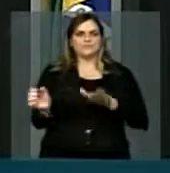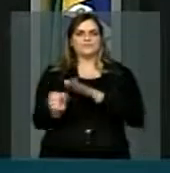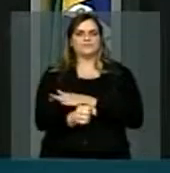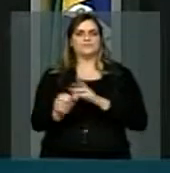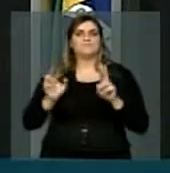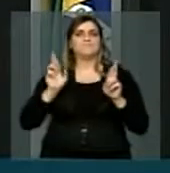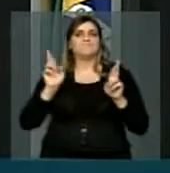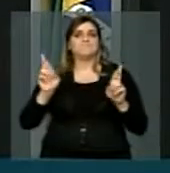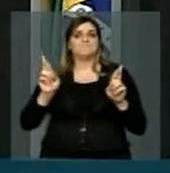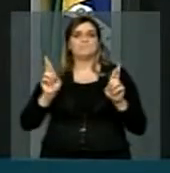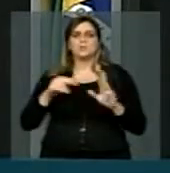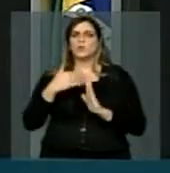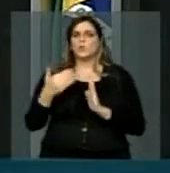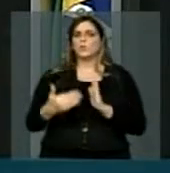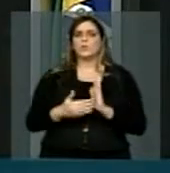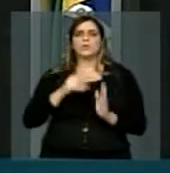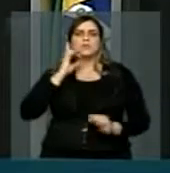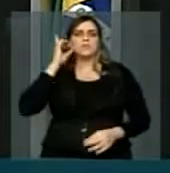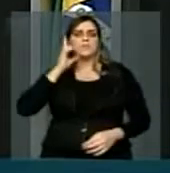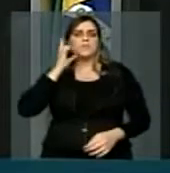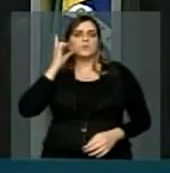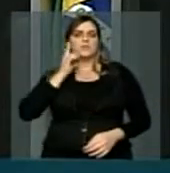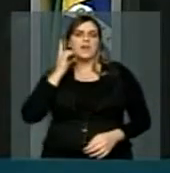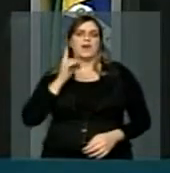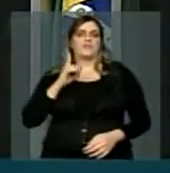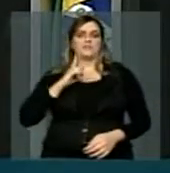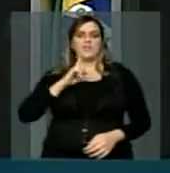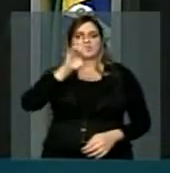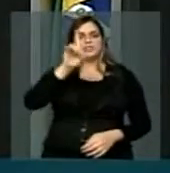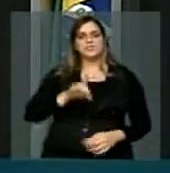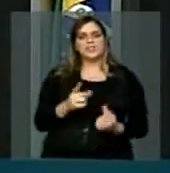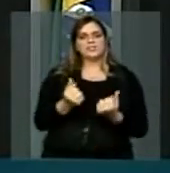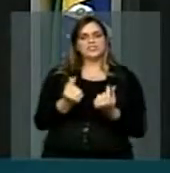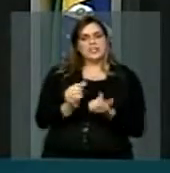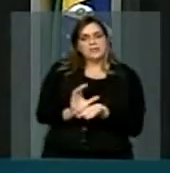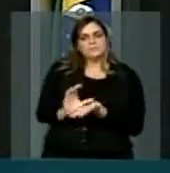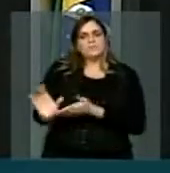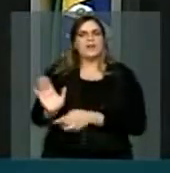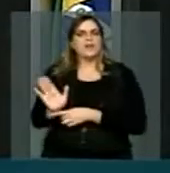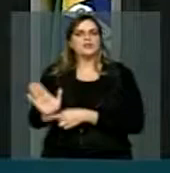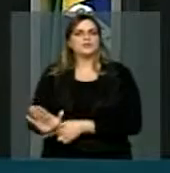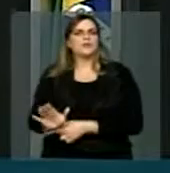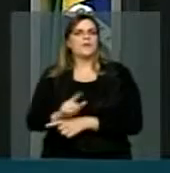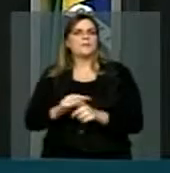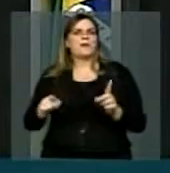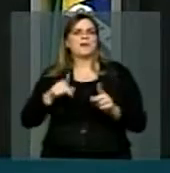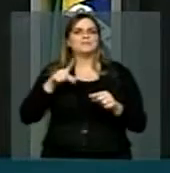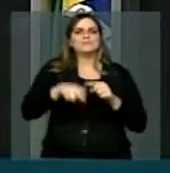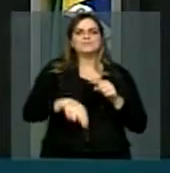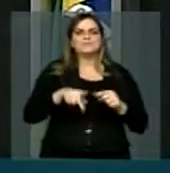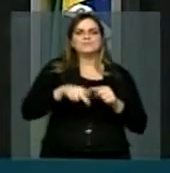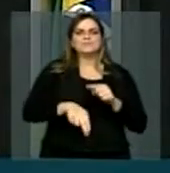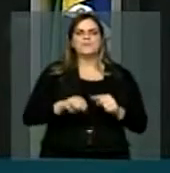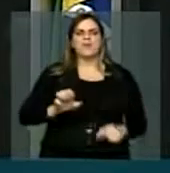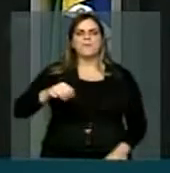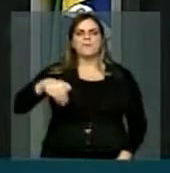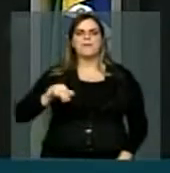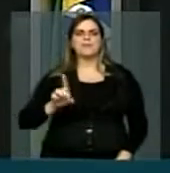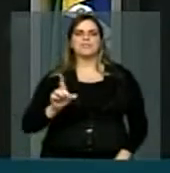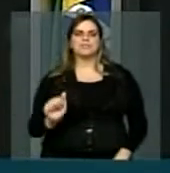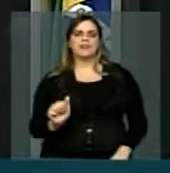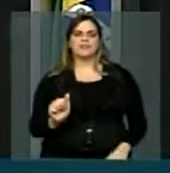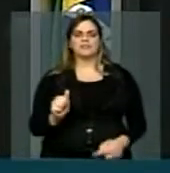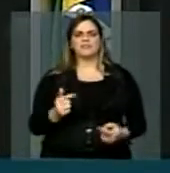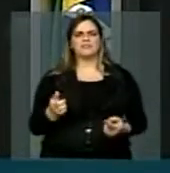esperam que as emendas parlamentares sejam liberadas. Não é possível, senhor presidente, não é